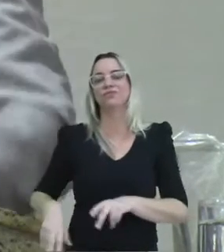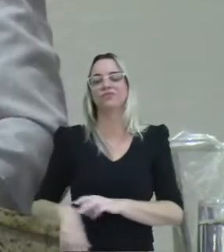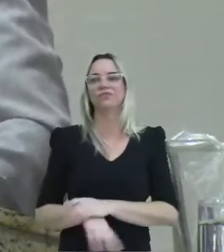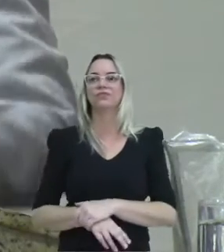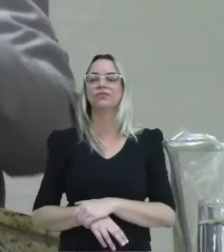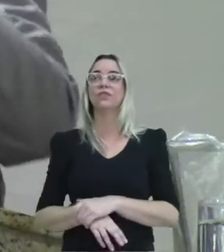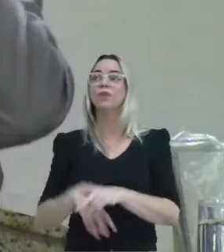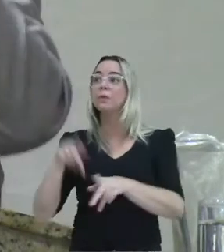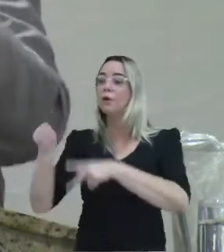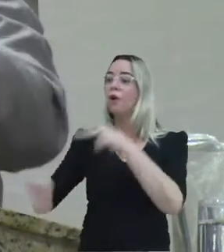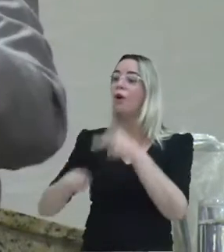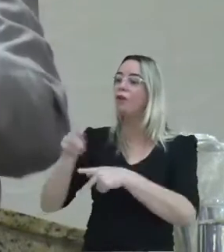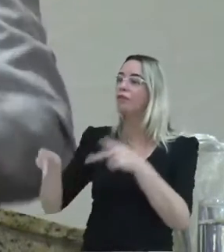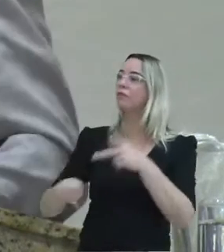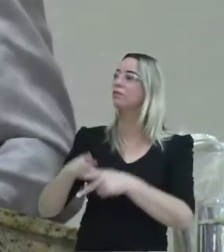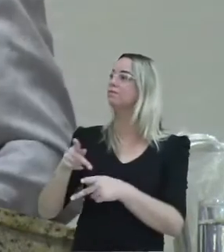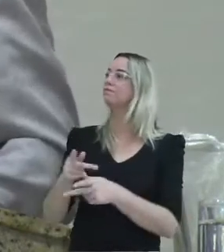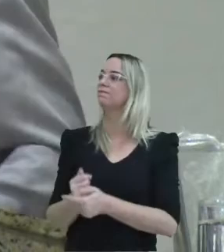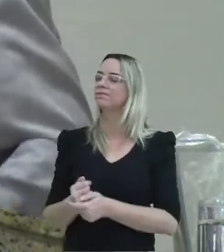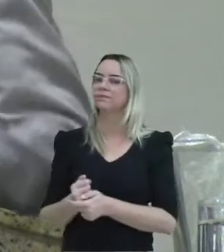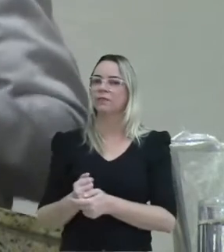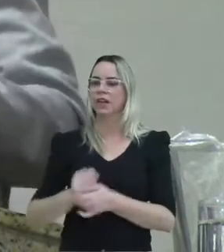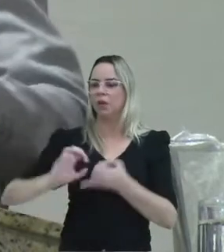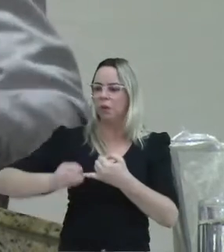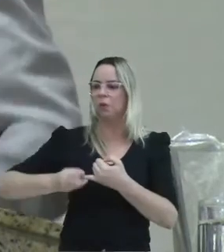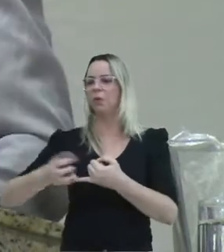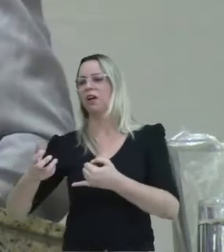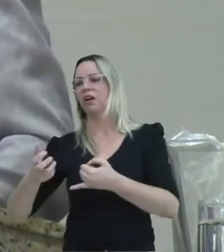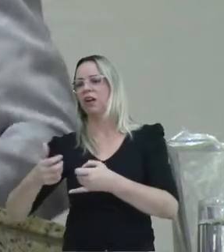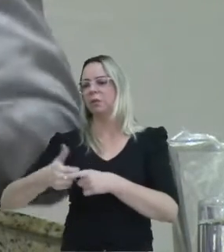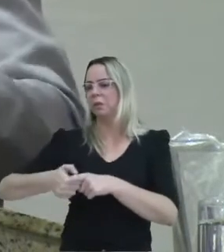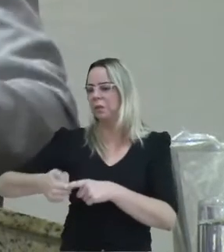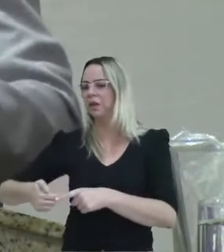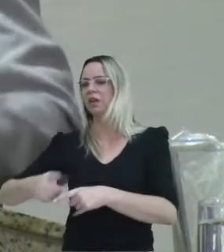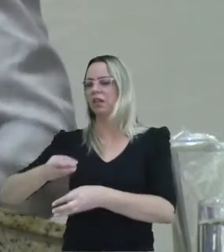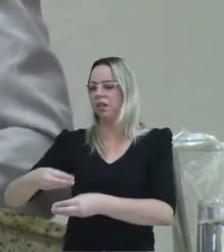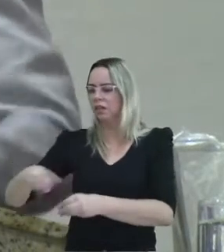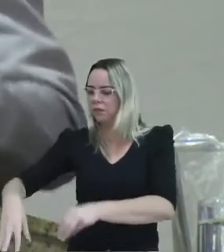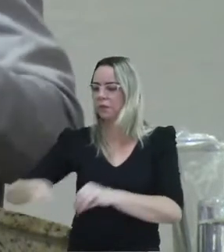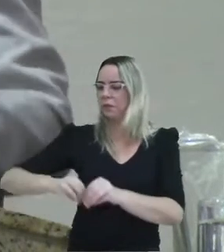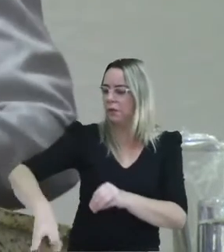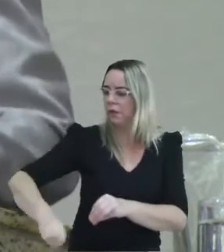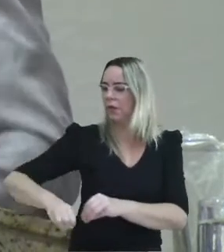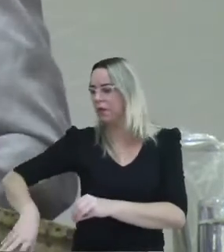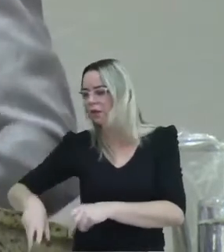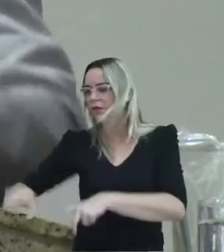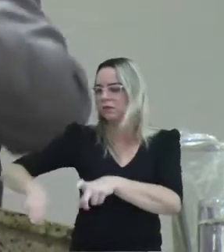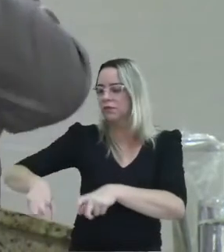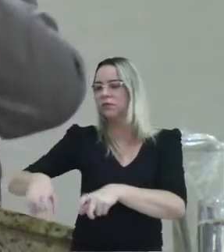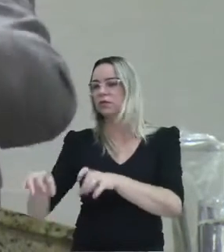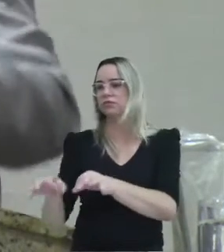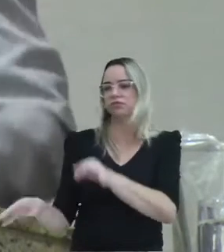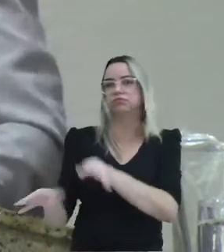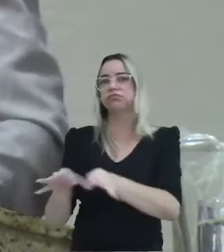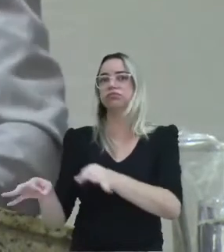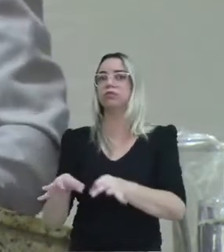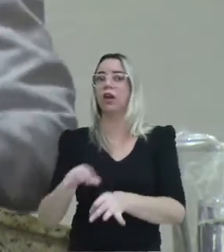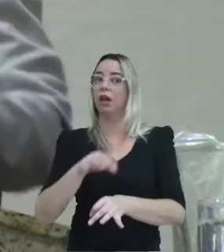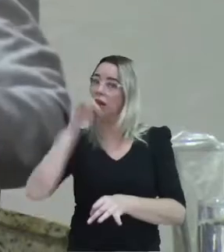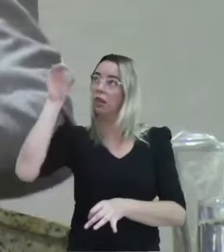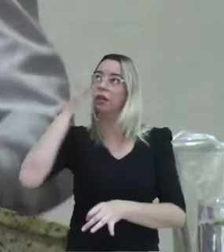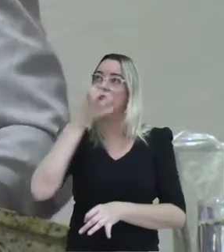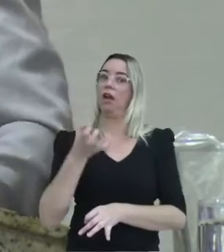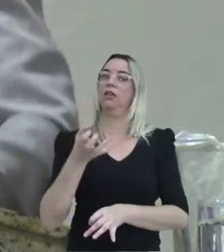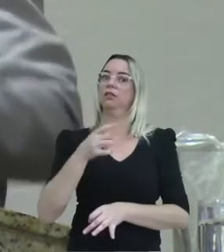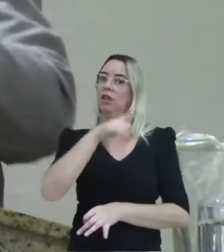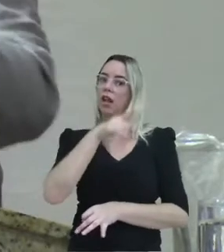aquele povo que faz 2 safras por ano. Ele falou que, se Deus quiser, está se organizando para que vá todo